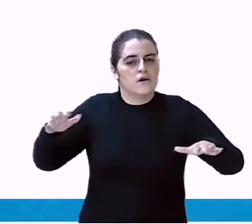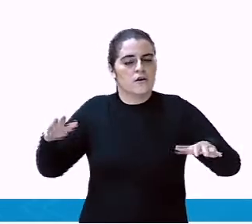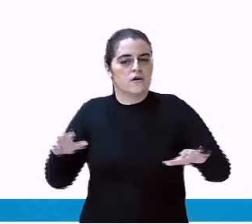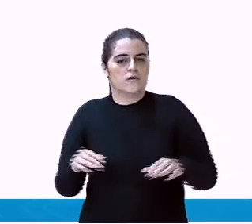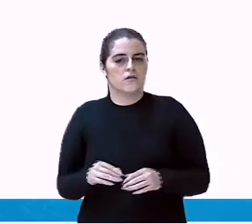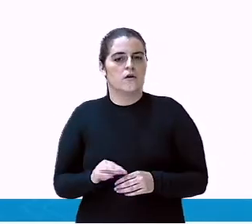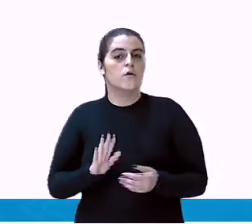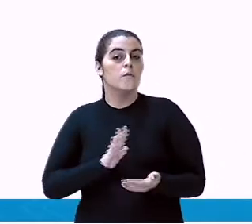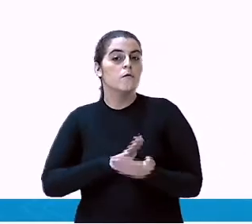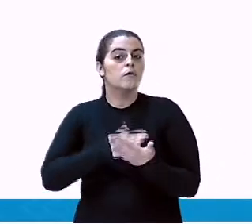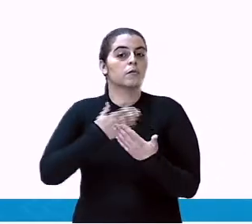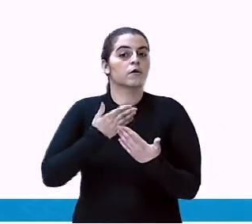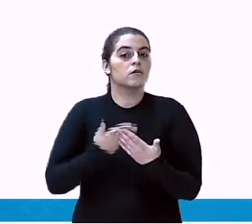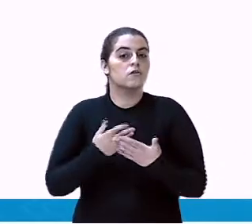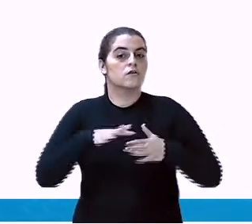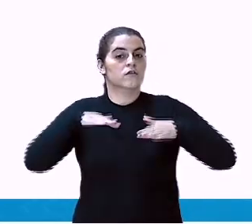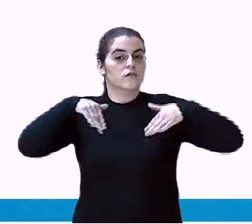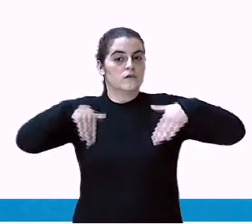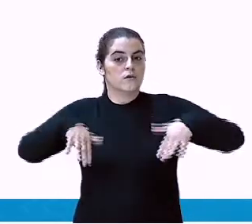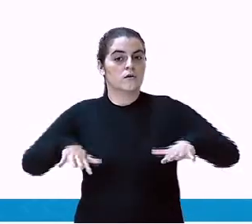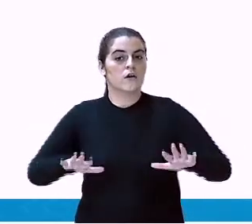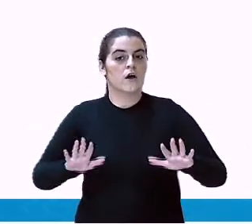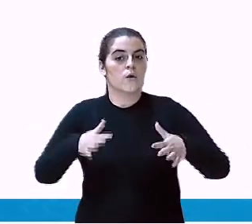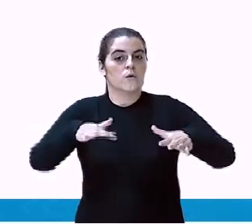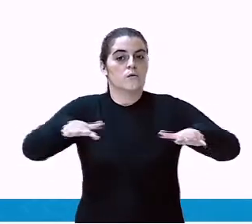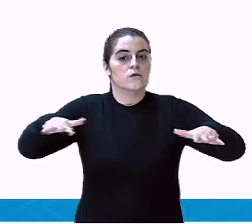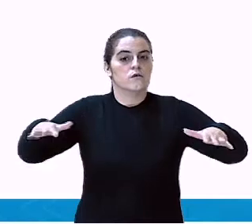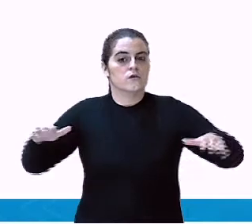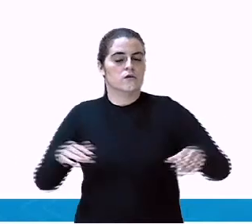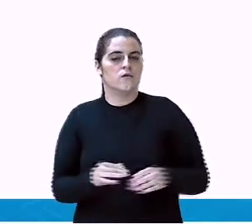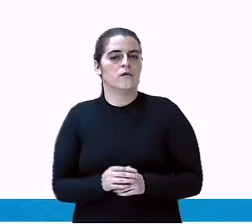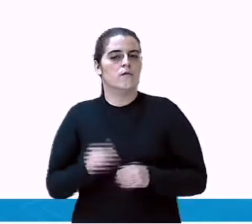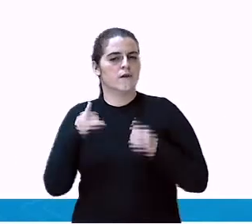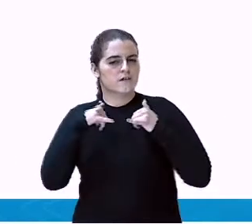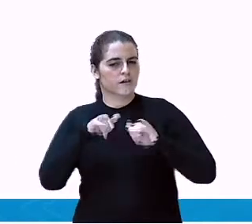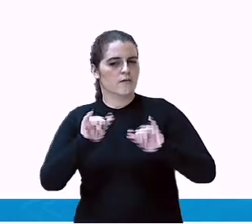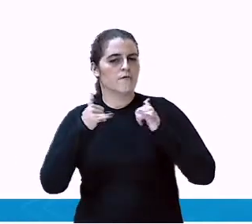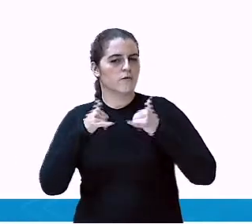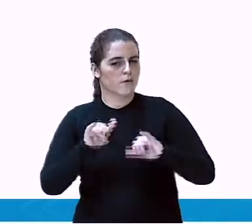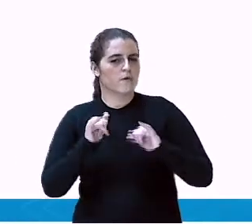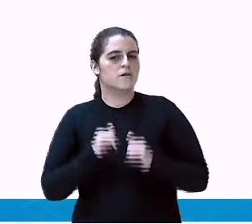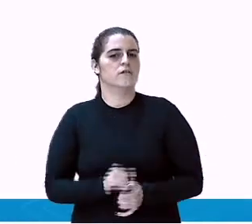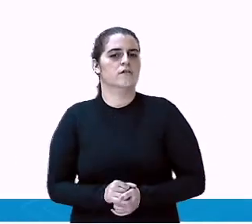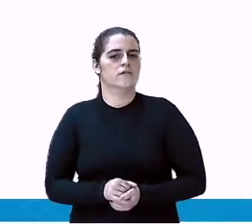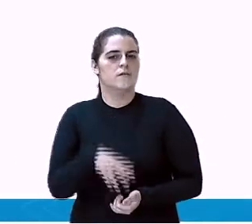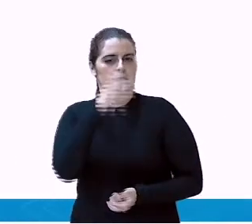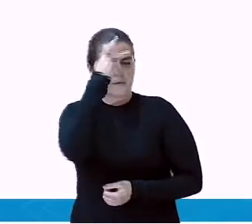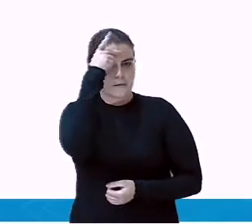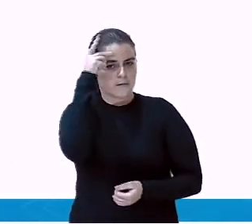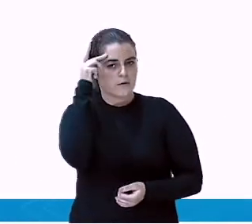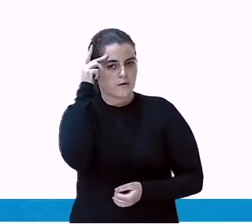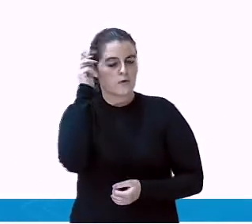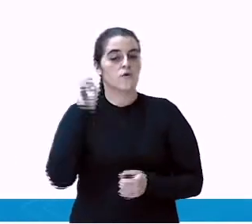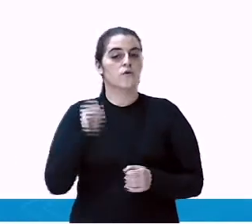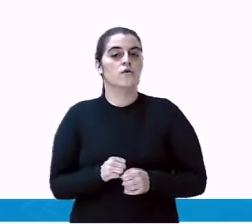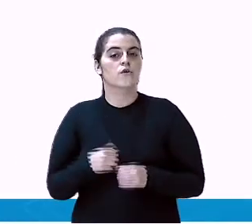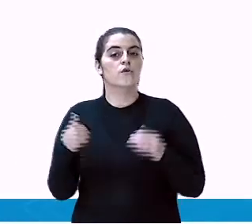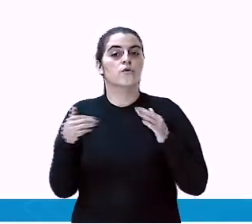uma tradução daquela onda que está chegando e passa aquela informação para você, de tudo que está